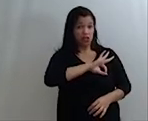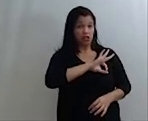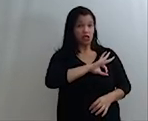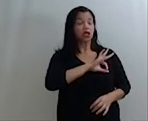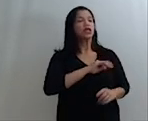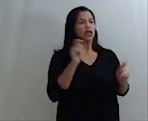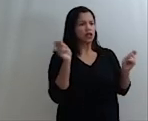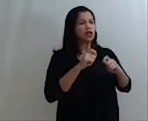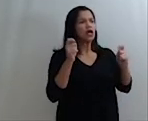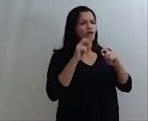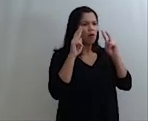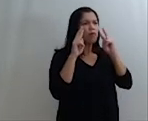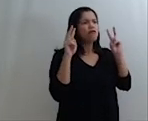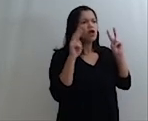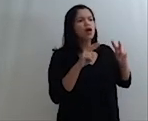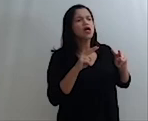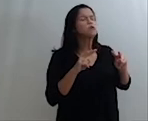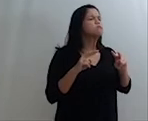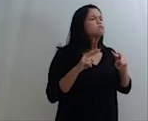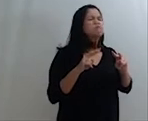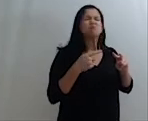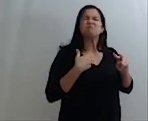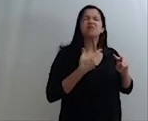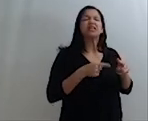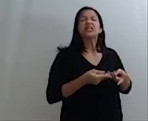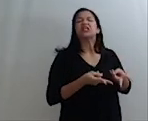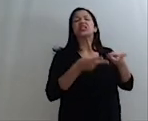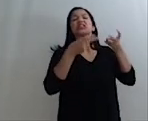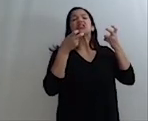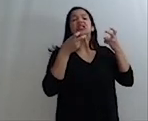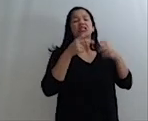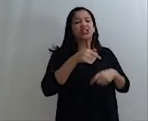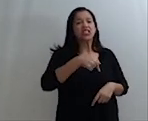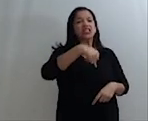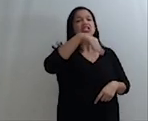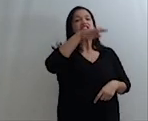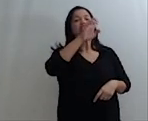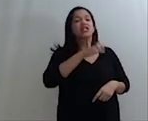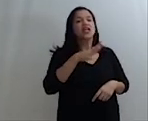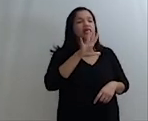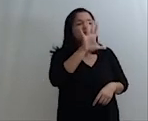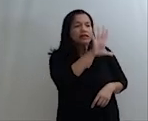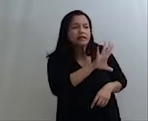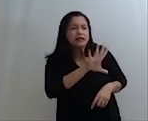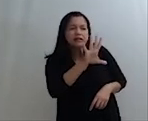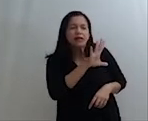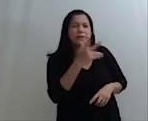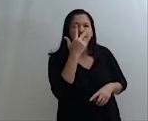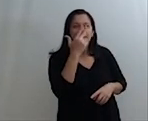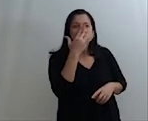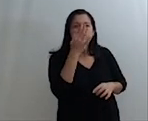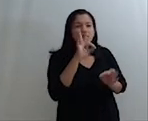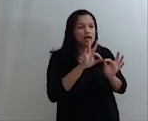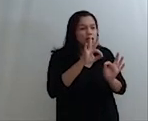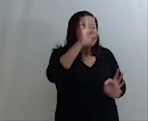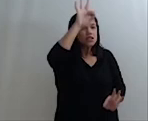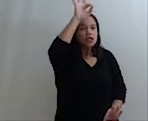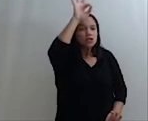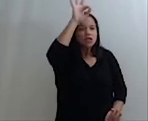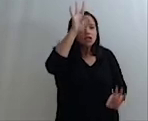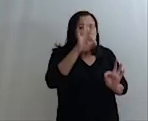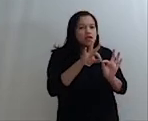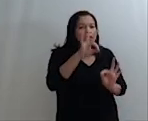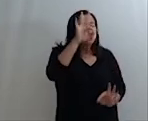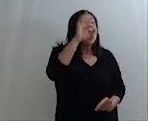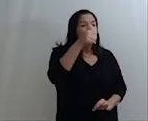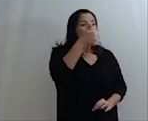o a o o o reconhecido ali o o autor dos fatos tinha no máximo 1,70 m né tinha no máximo